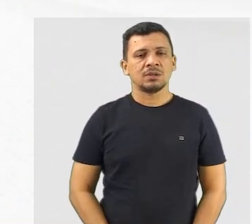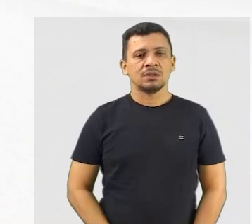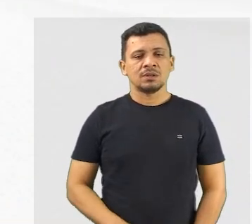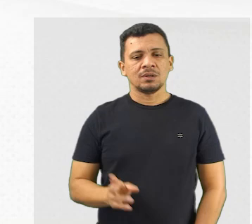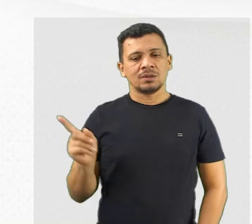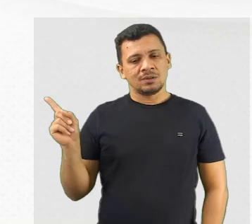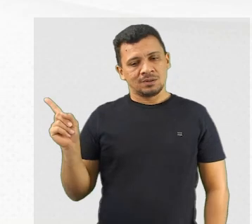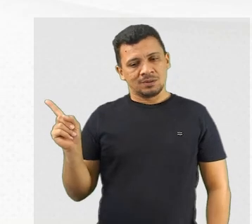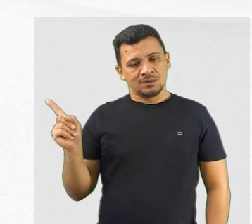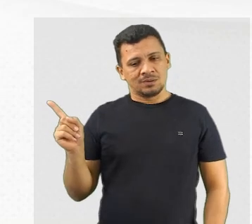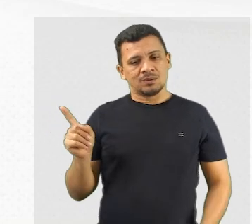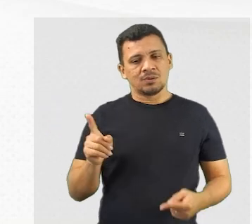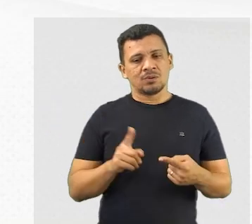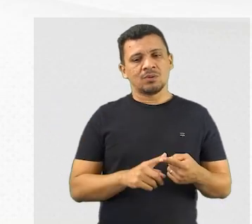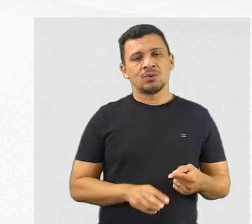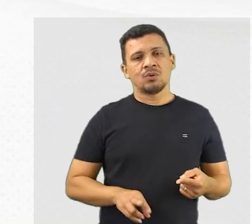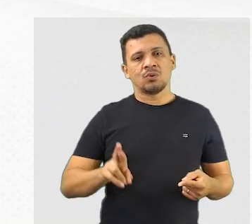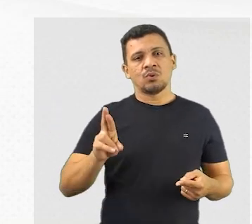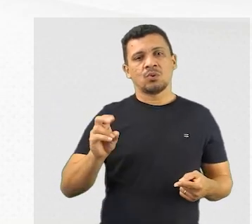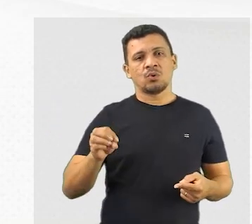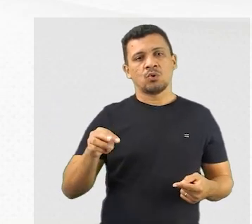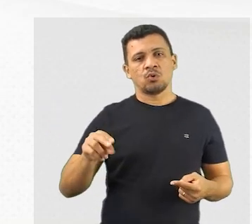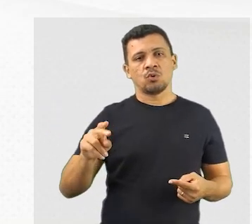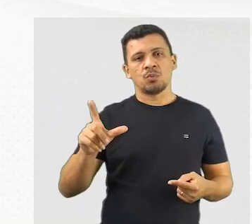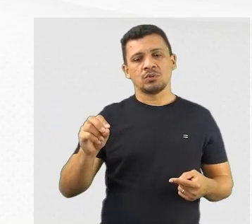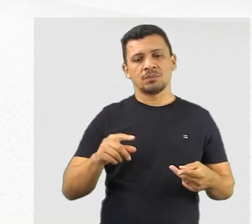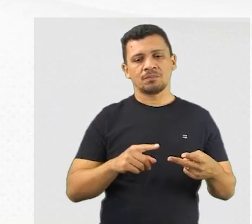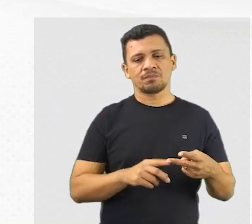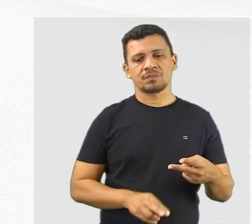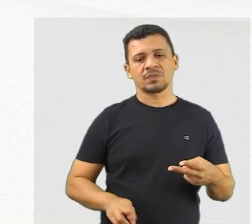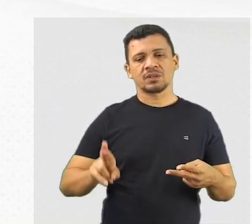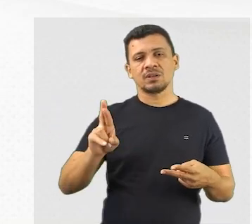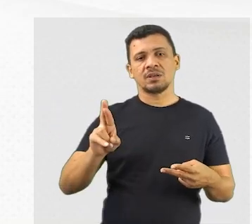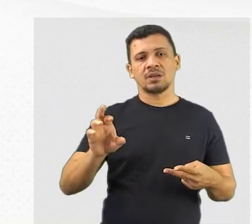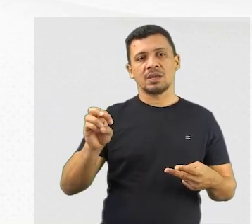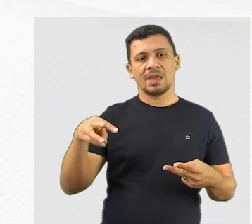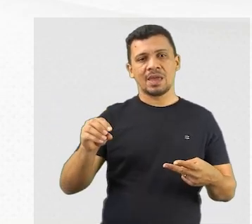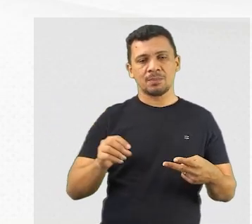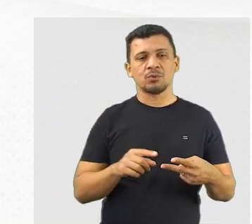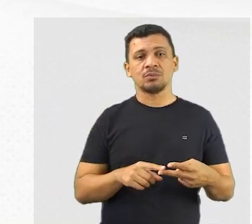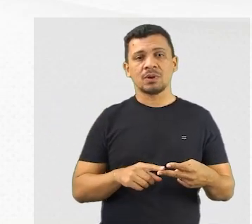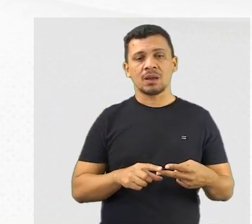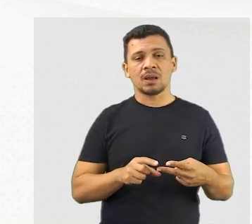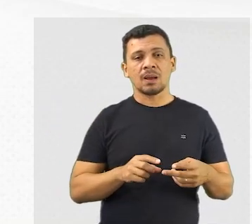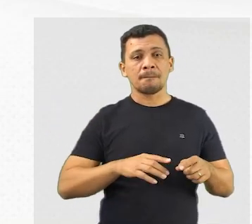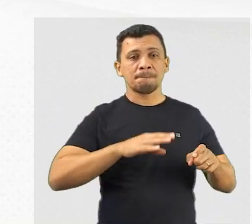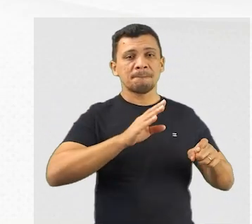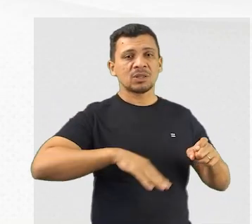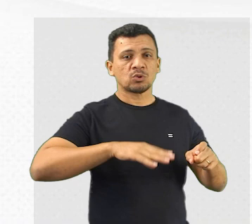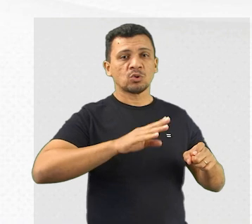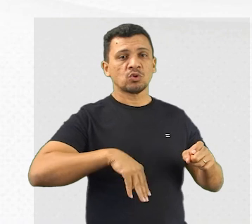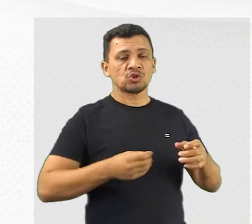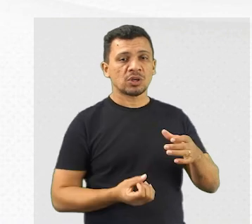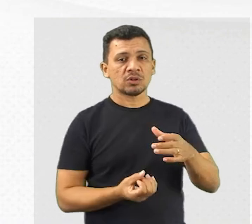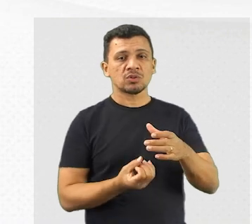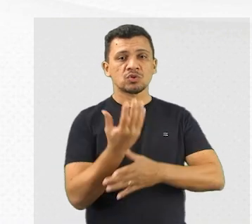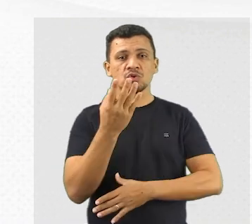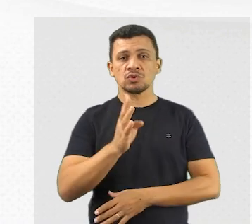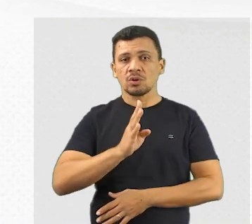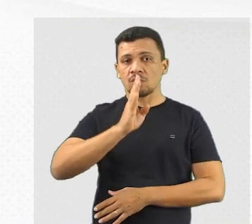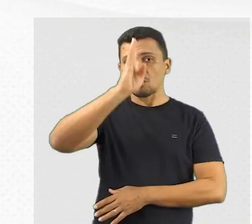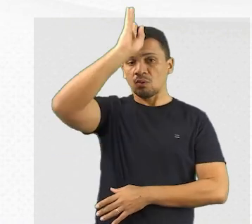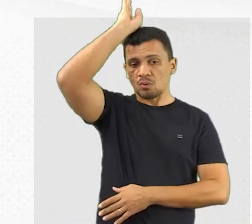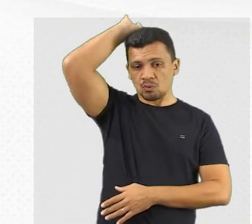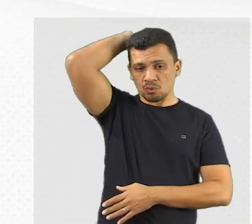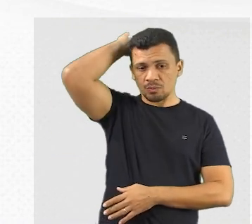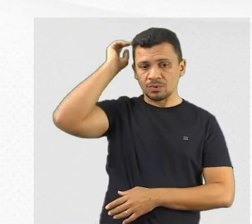Rômulo e Remo e a loba, né, da mitologia do processo de construção da Roma Antiga, e uma coluna com o